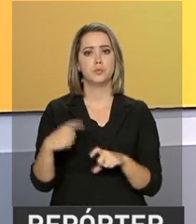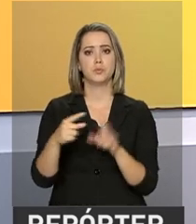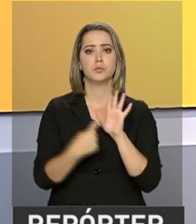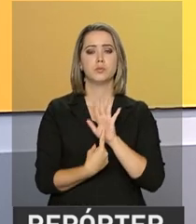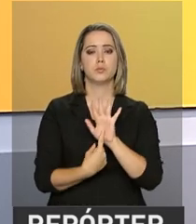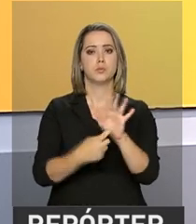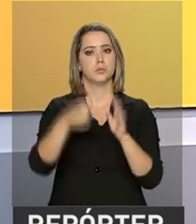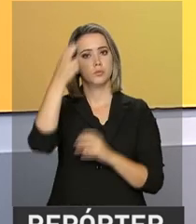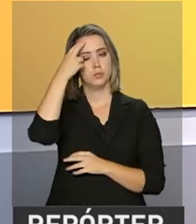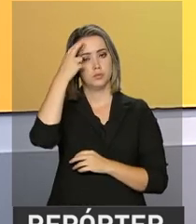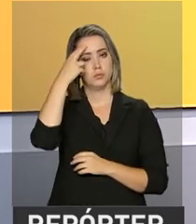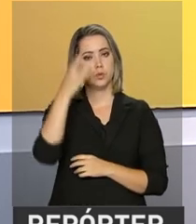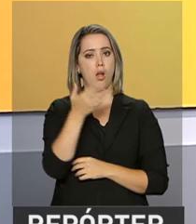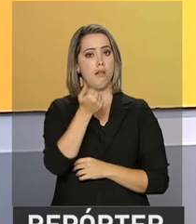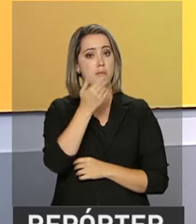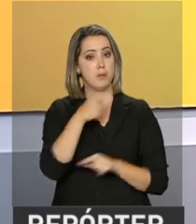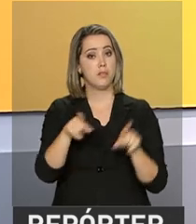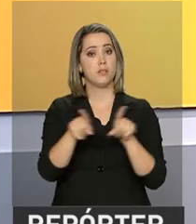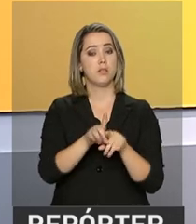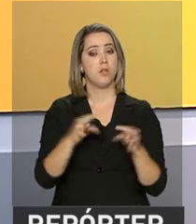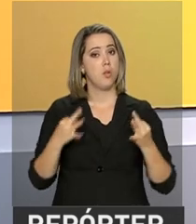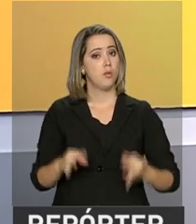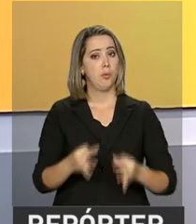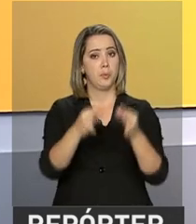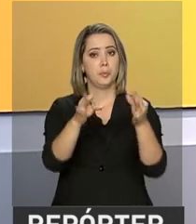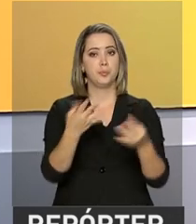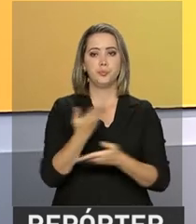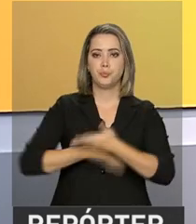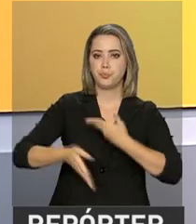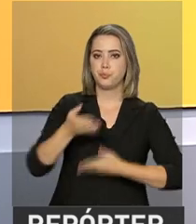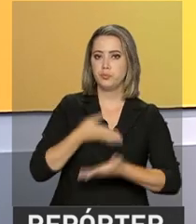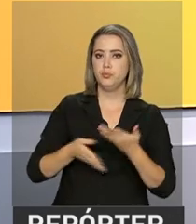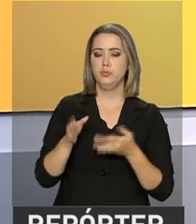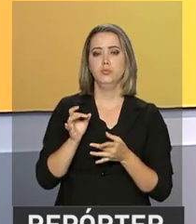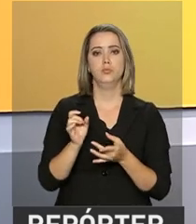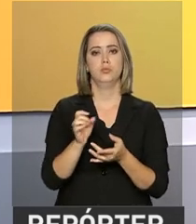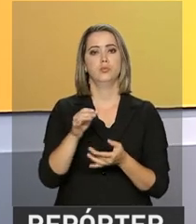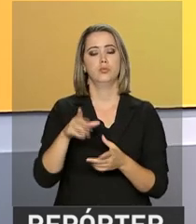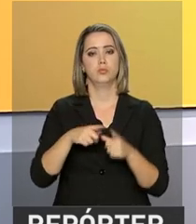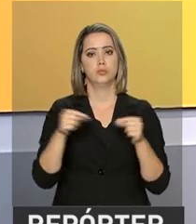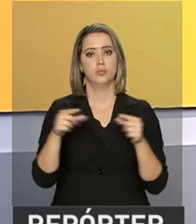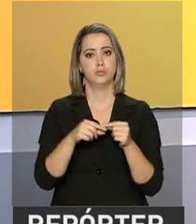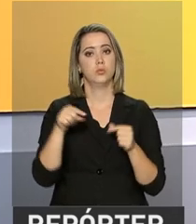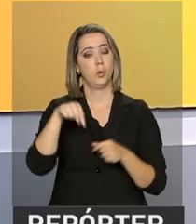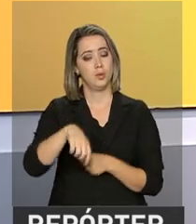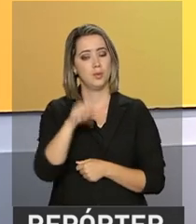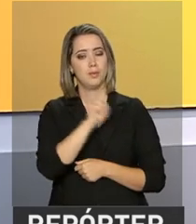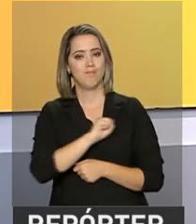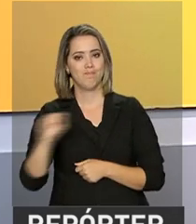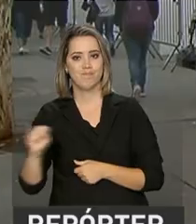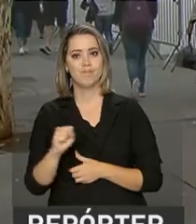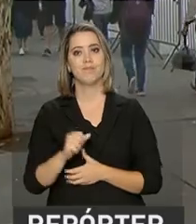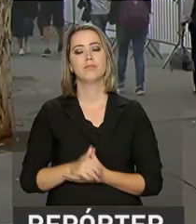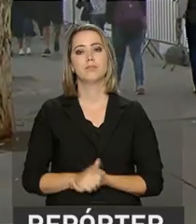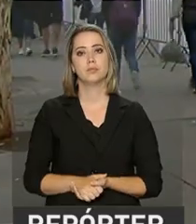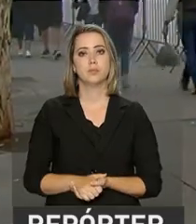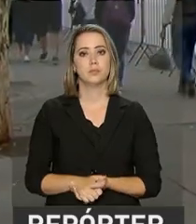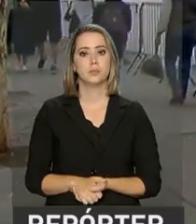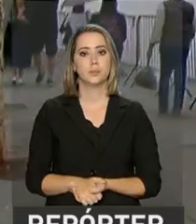mostra a cultura gastronomia tecnologia e negócios do Japão do Século XXI